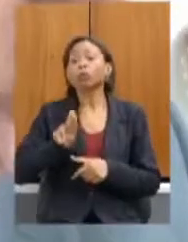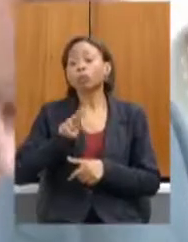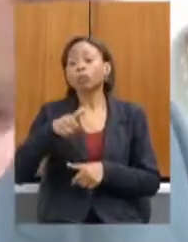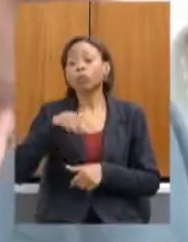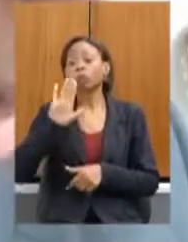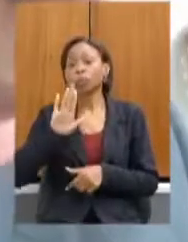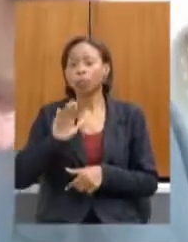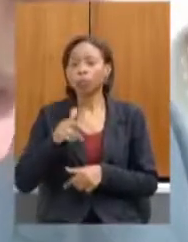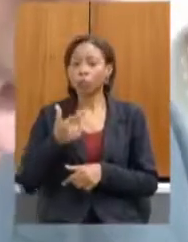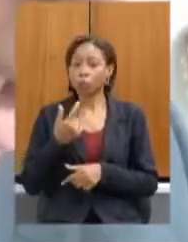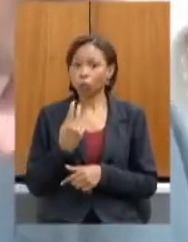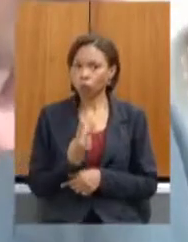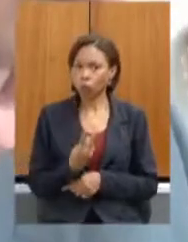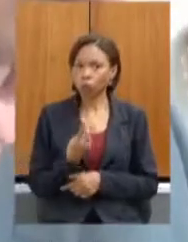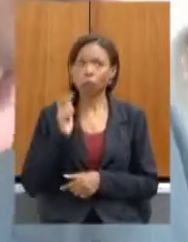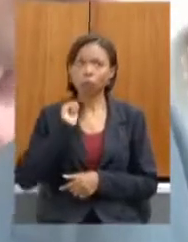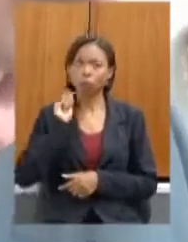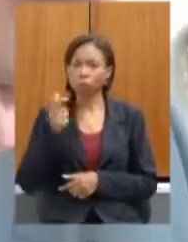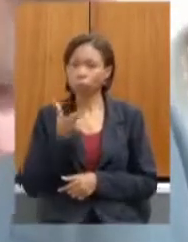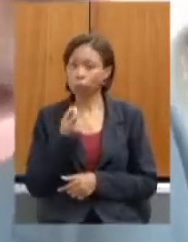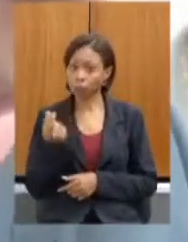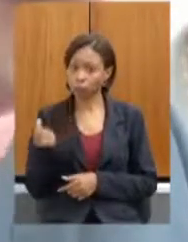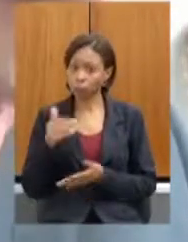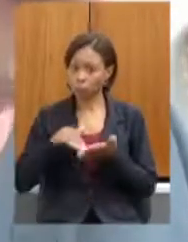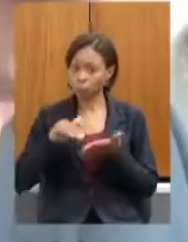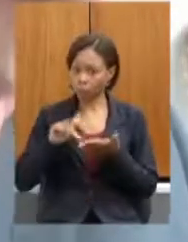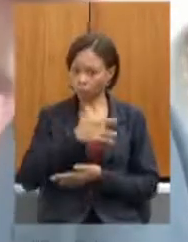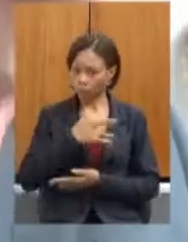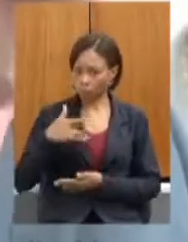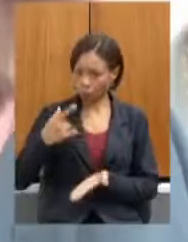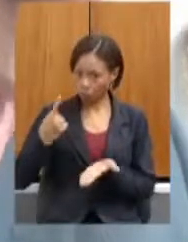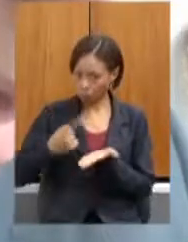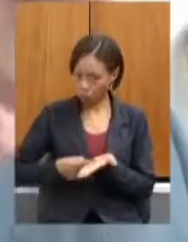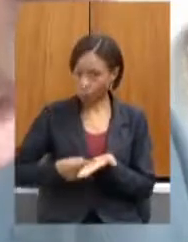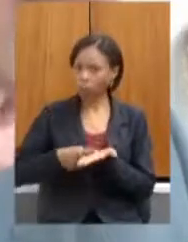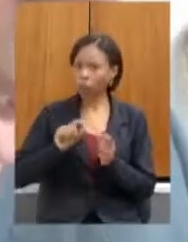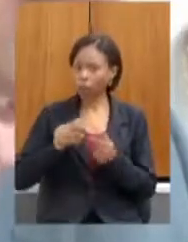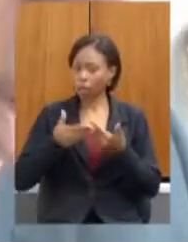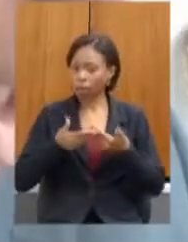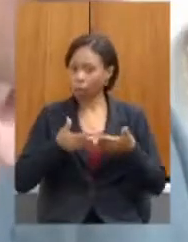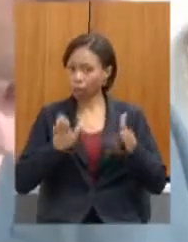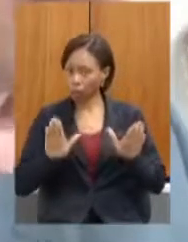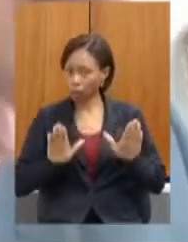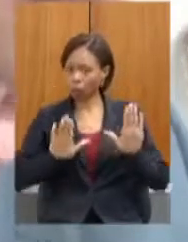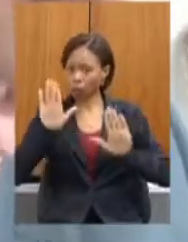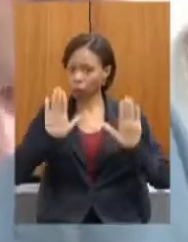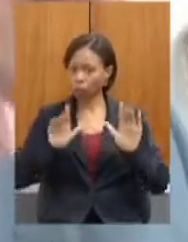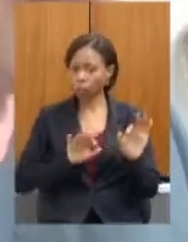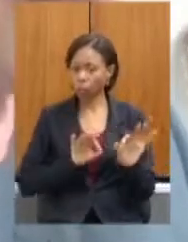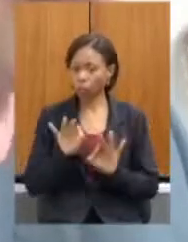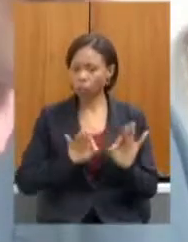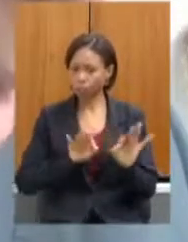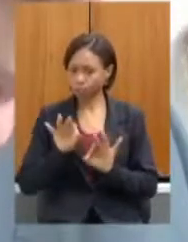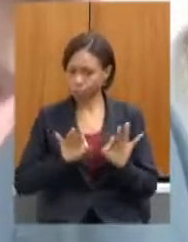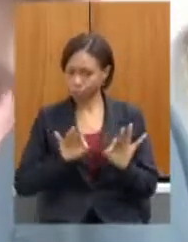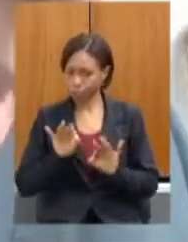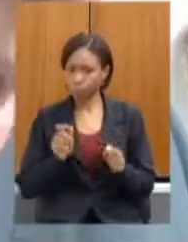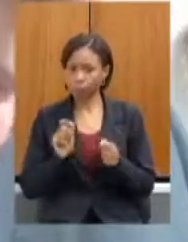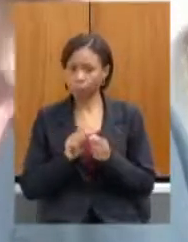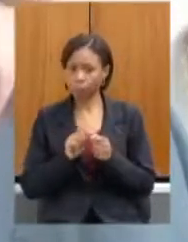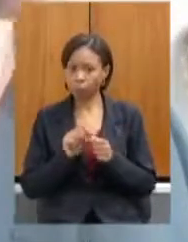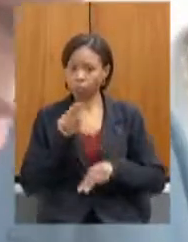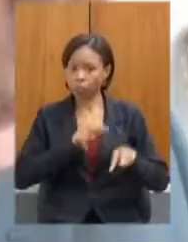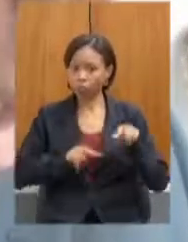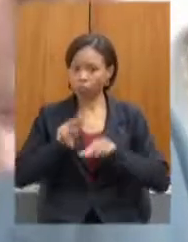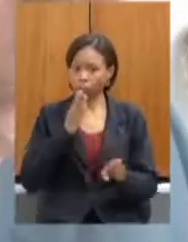em dois do quarto 2020 a secretaria de estado de saúde se comprometeu a abrir processo de habilitação de elaboração para a realização